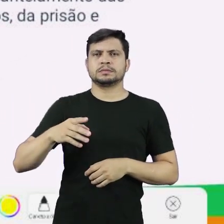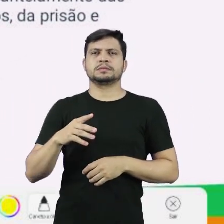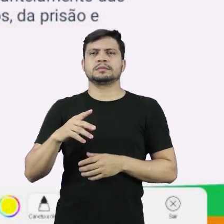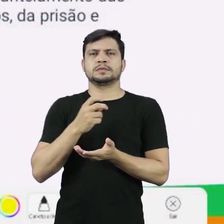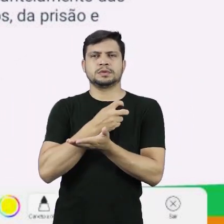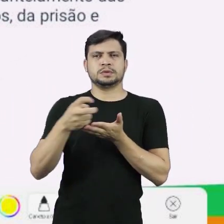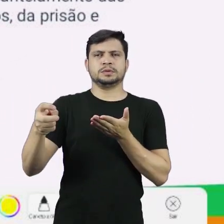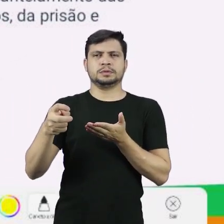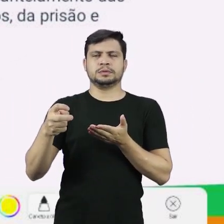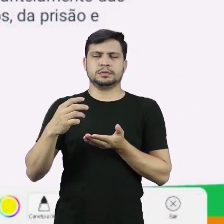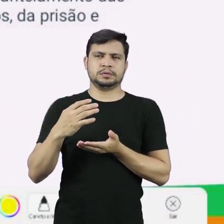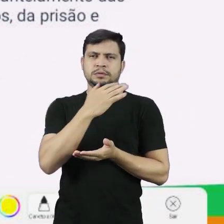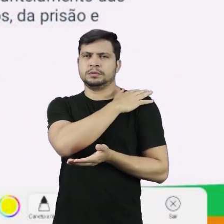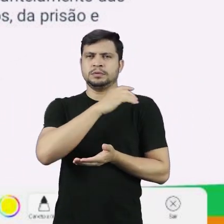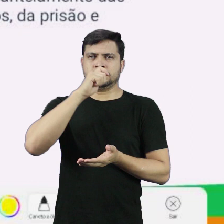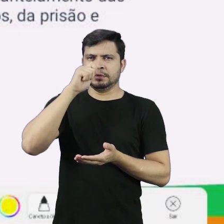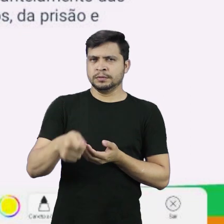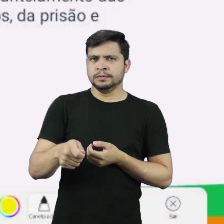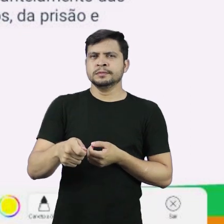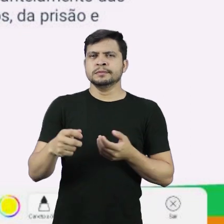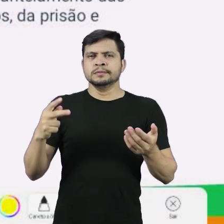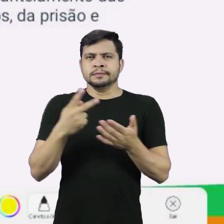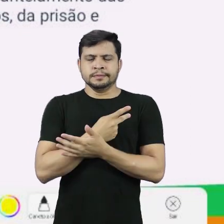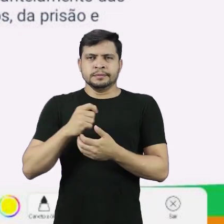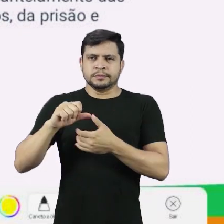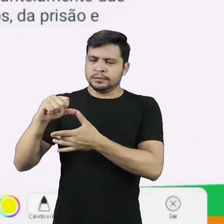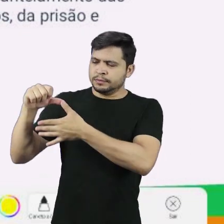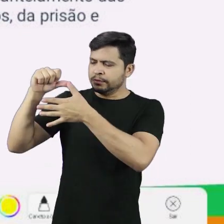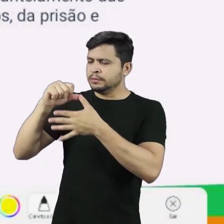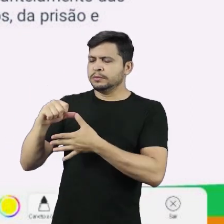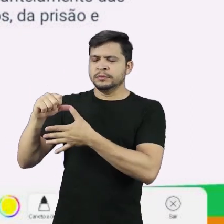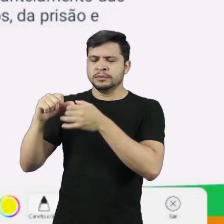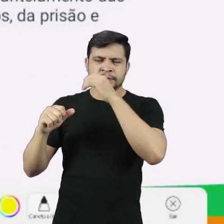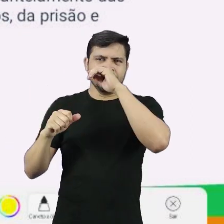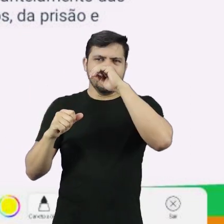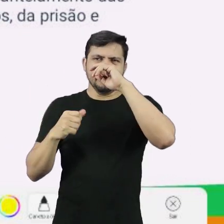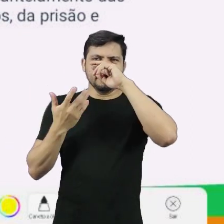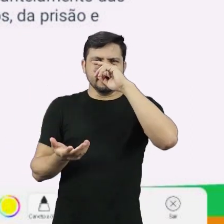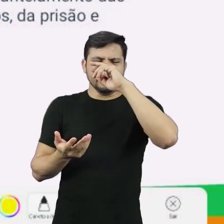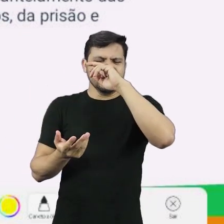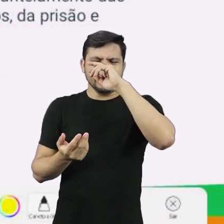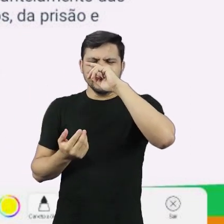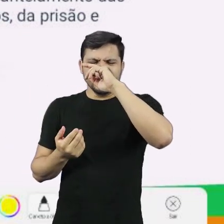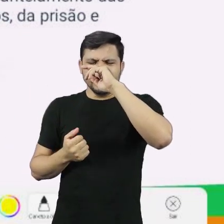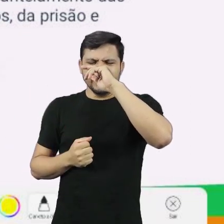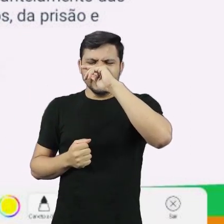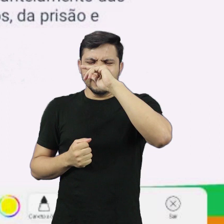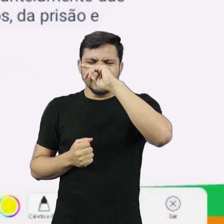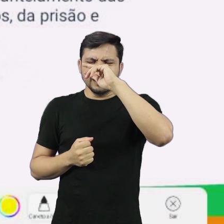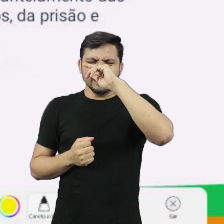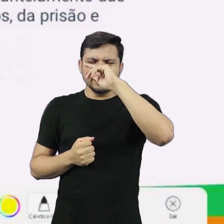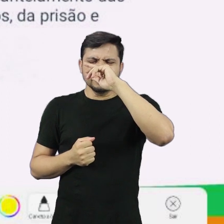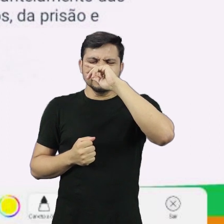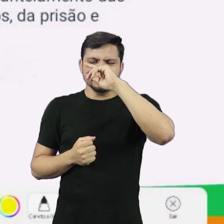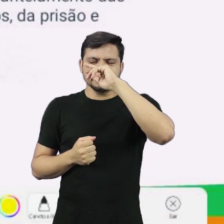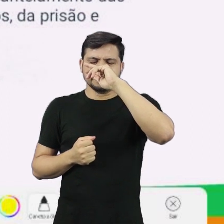América Latina. Ora, nós acabamos de ver que os Estados Unidos participam efetivamente, não apenas apoiando no diálogo, não